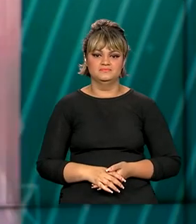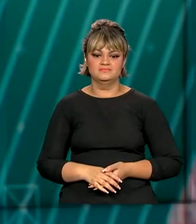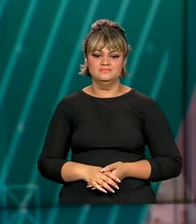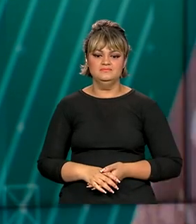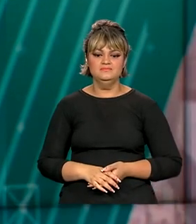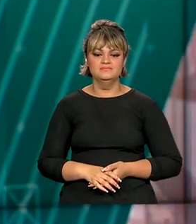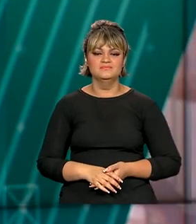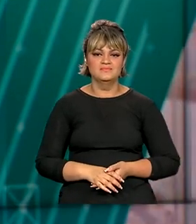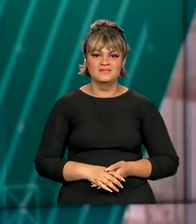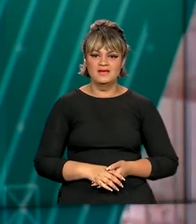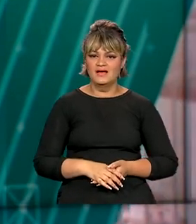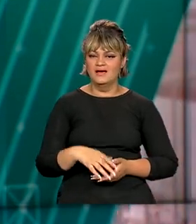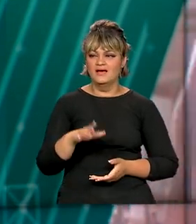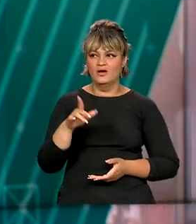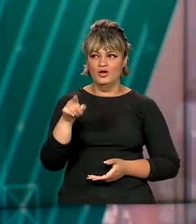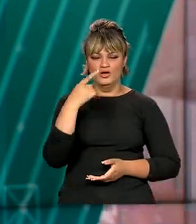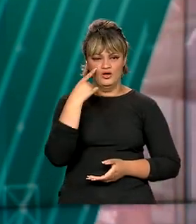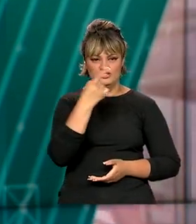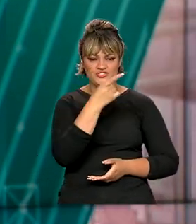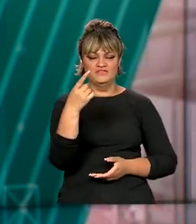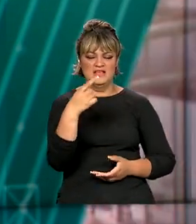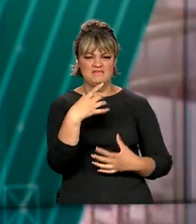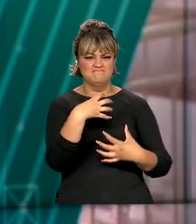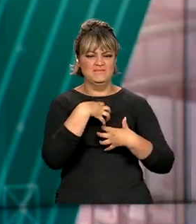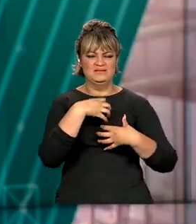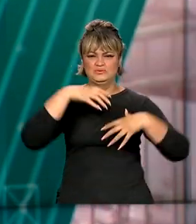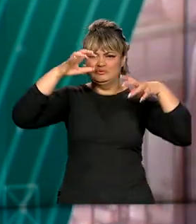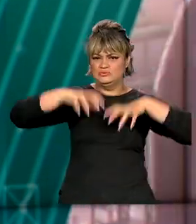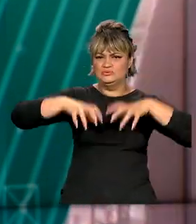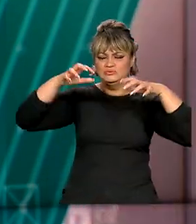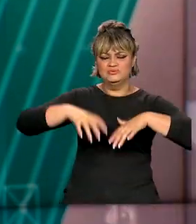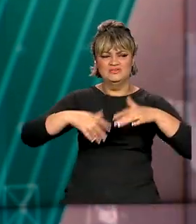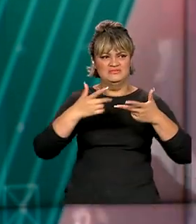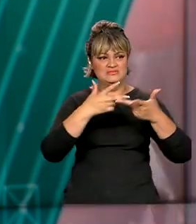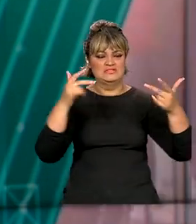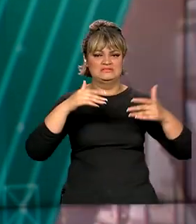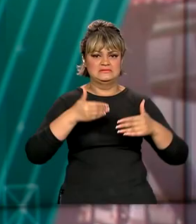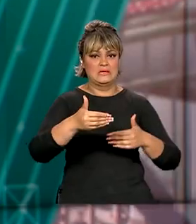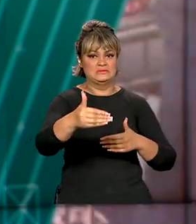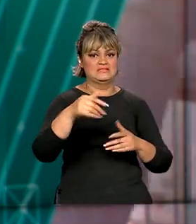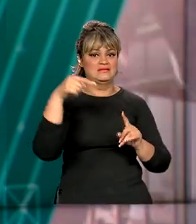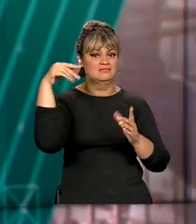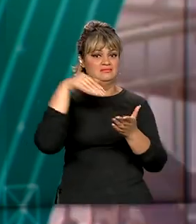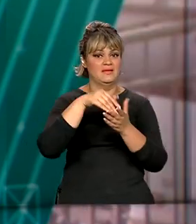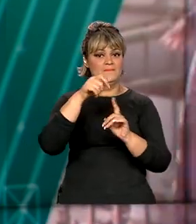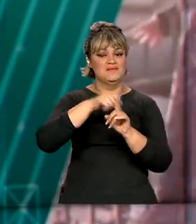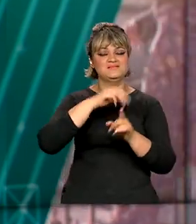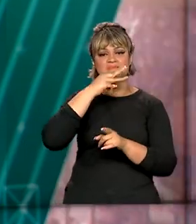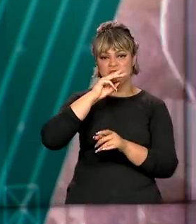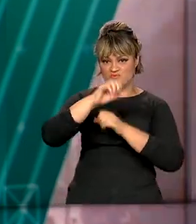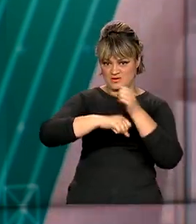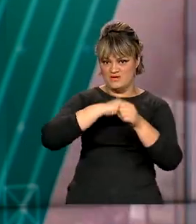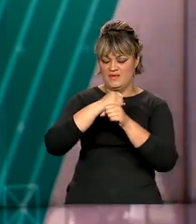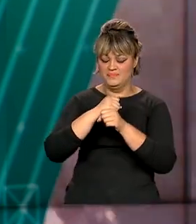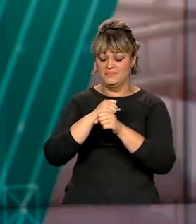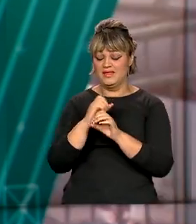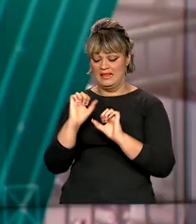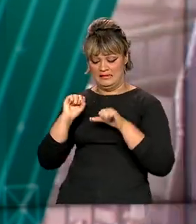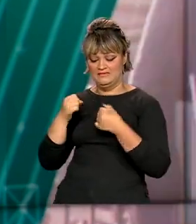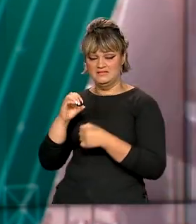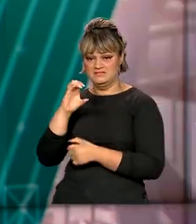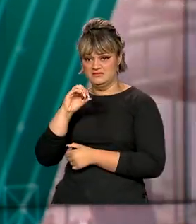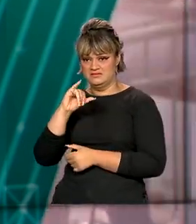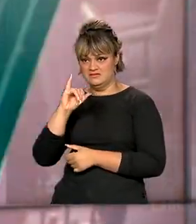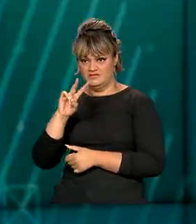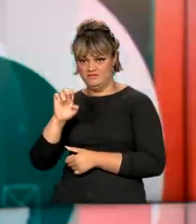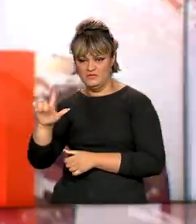Para minimizar os impactos das fortes chuvas em que deve se estender até março do ano que vem, a Defesa Civil Nacional